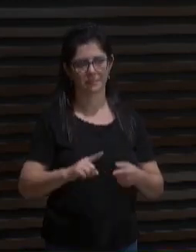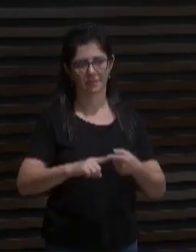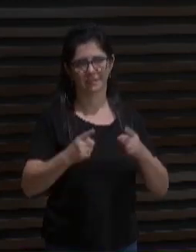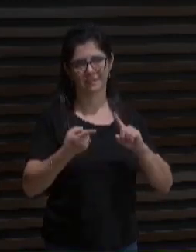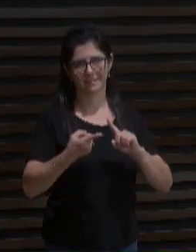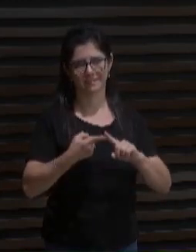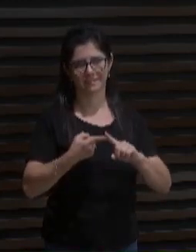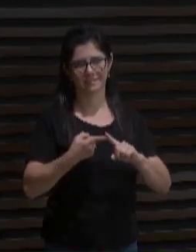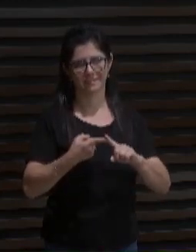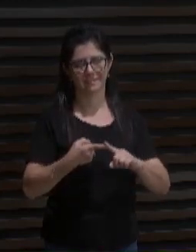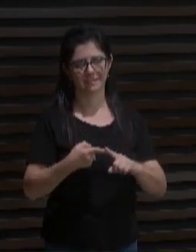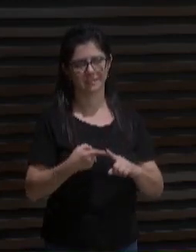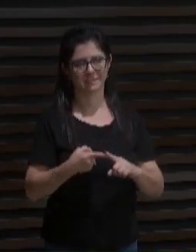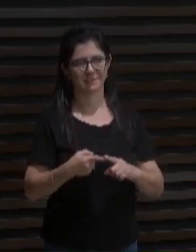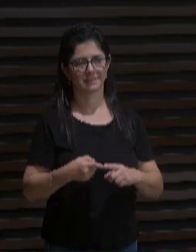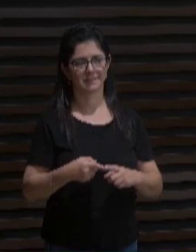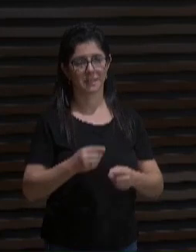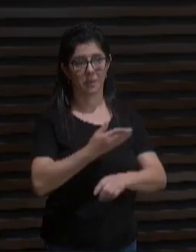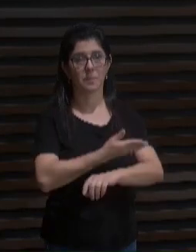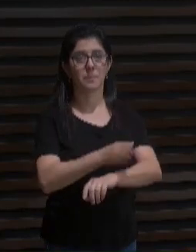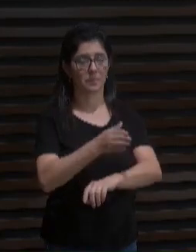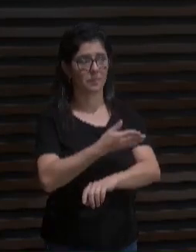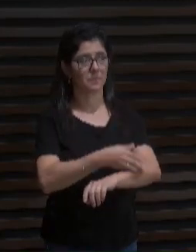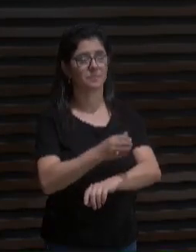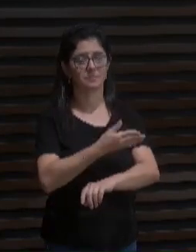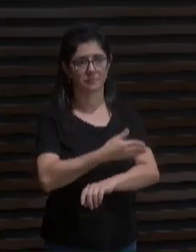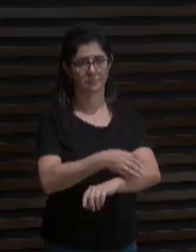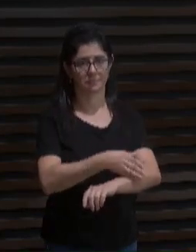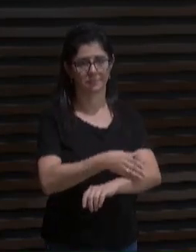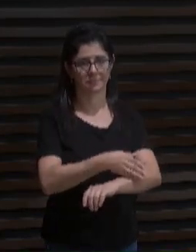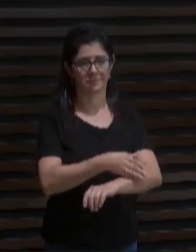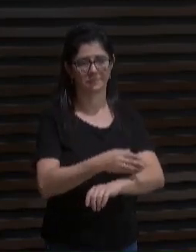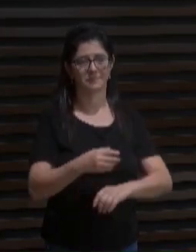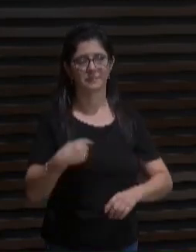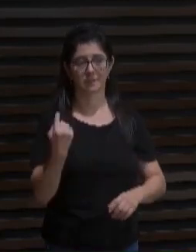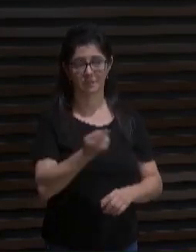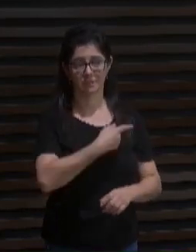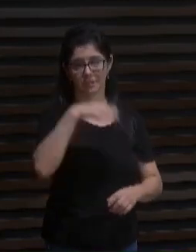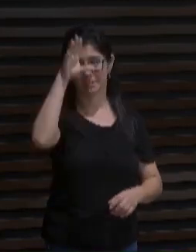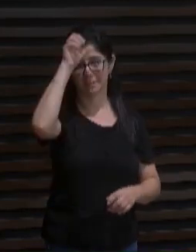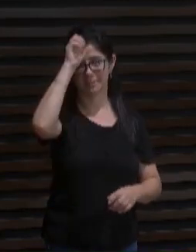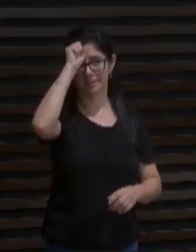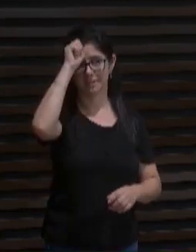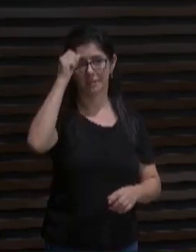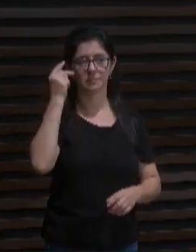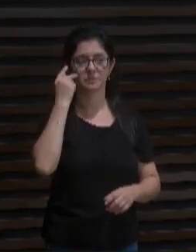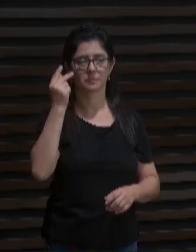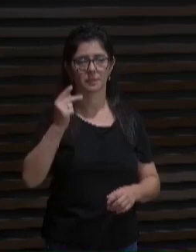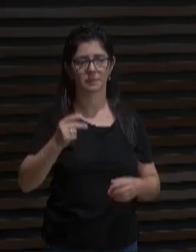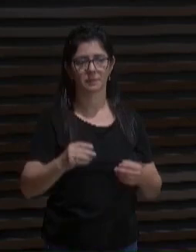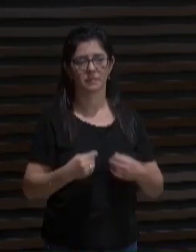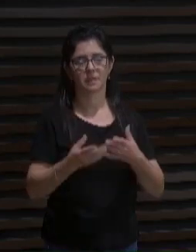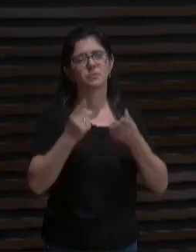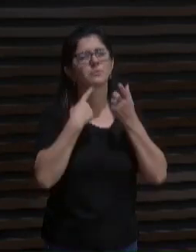exercitar, vamos colocar em prática o que nós estamos praticando. É para criar uma vontade, um desejo, uma